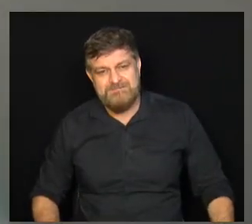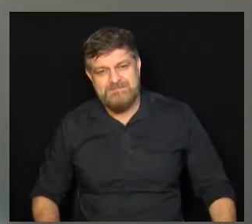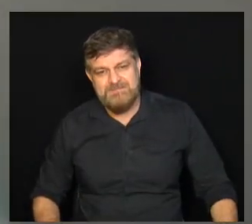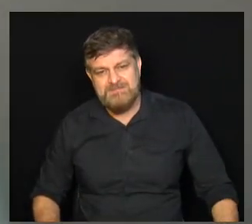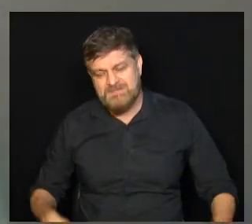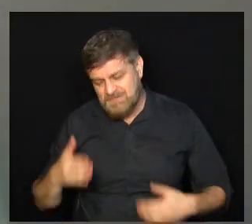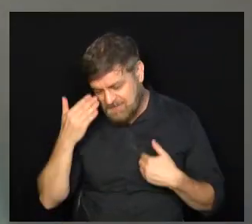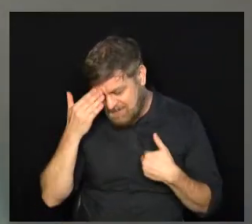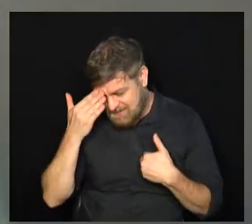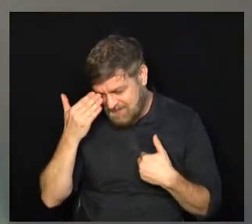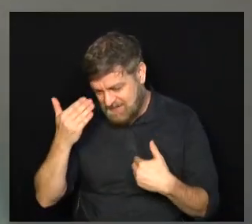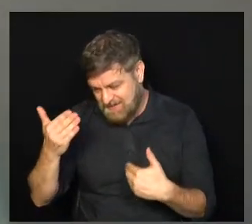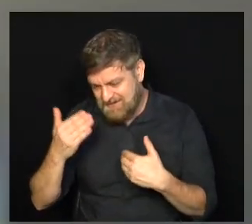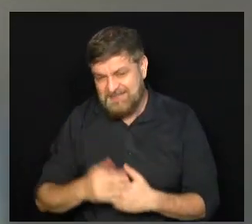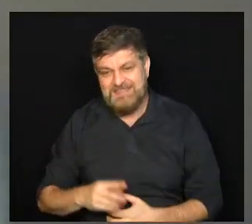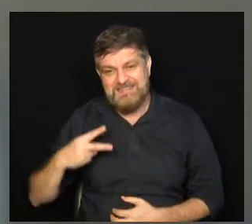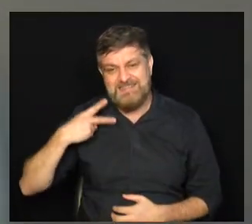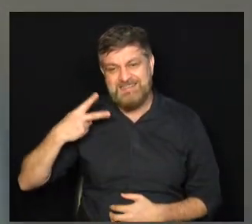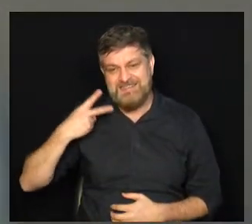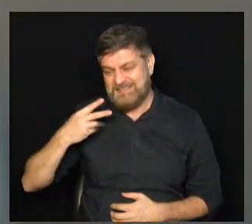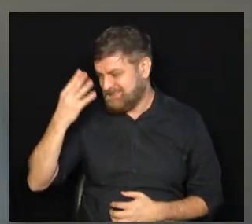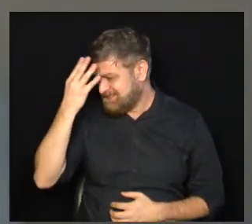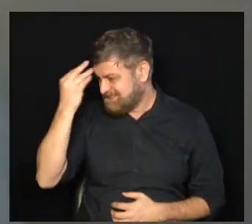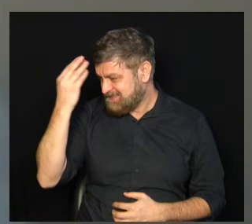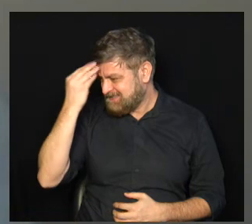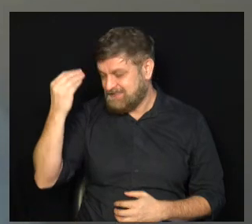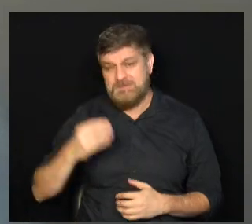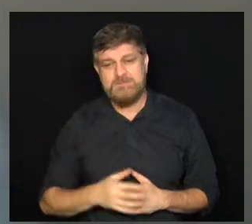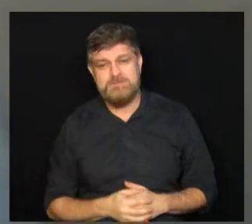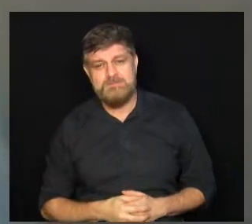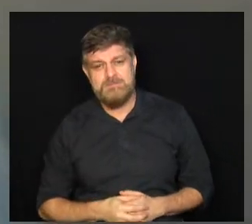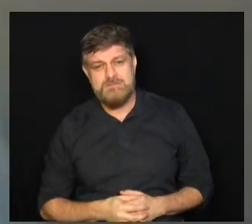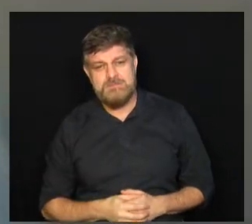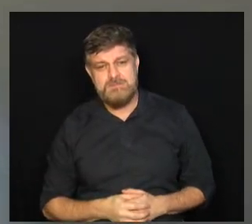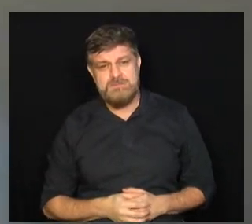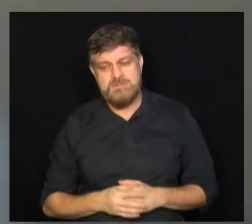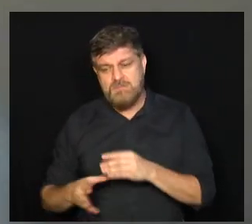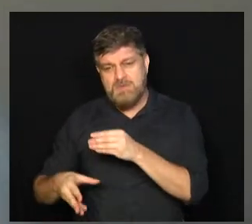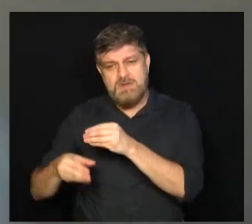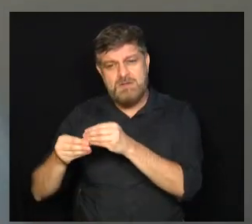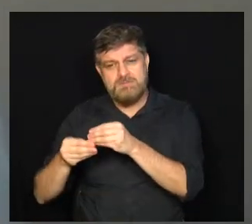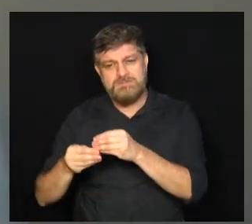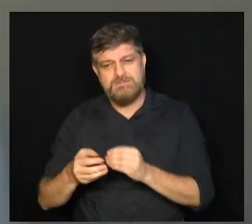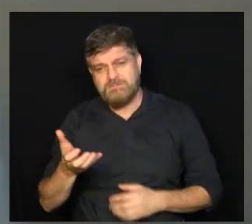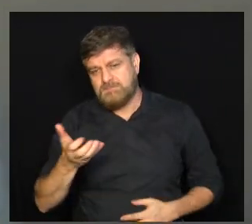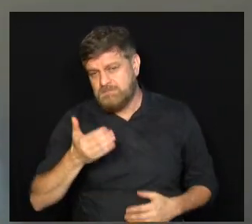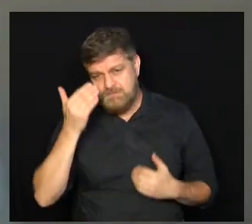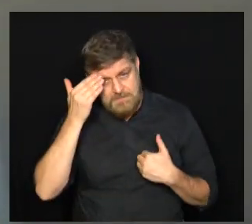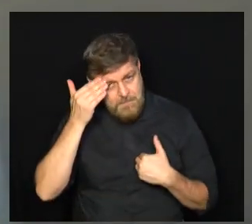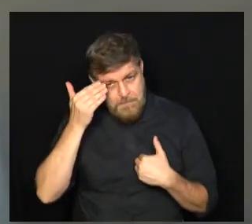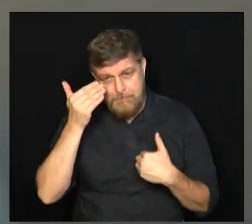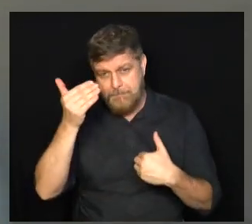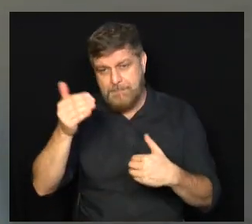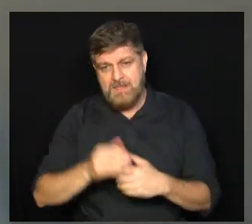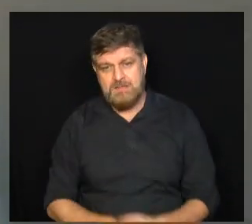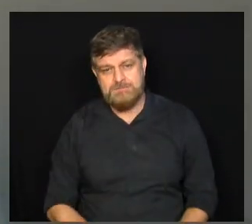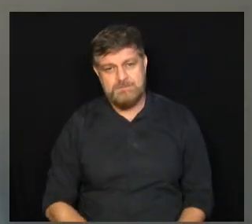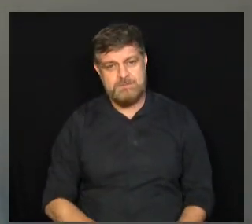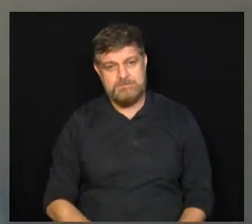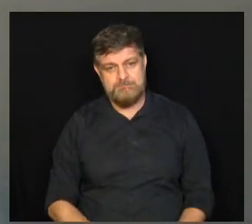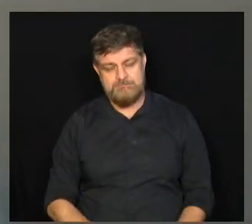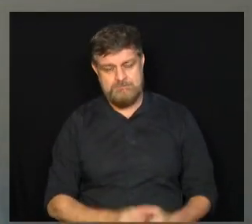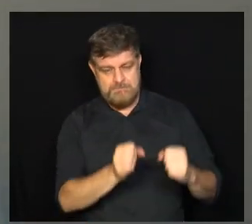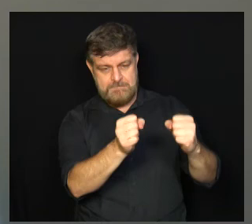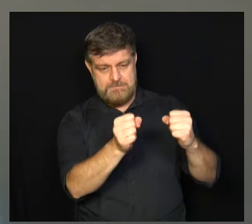Muito obrigada, seu Jair. Então, vamos às considerações finais. Eu quero agradecer muito a presença do